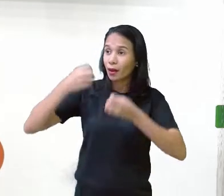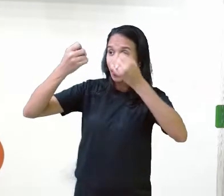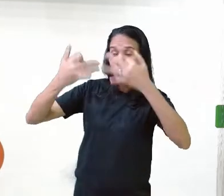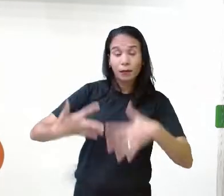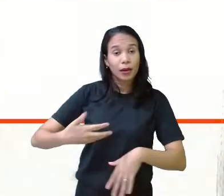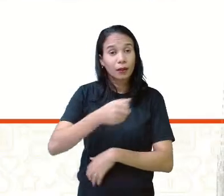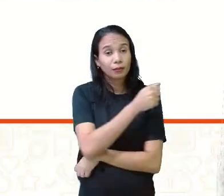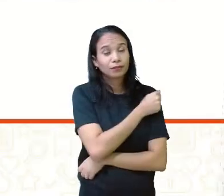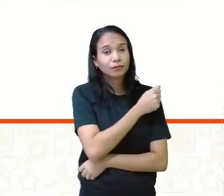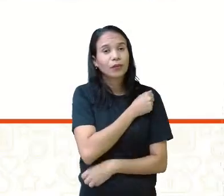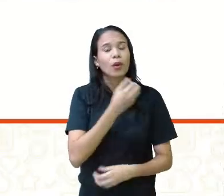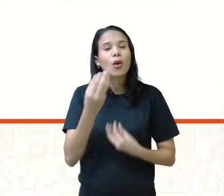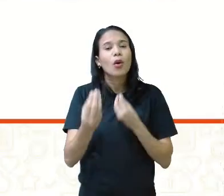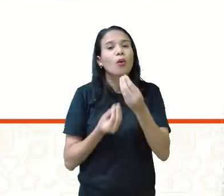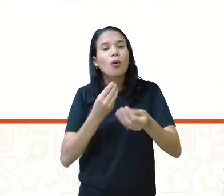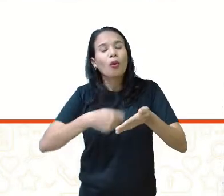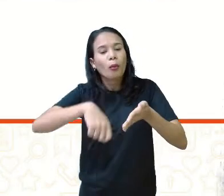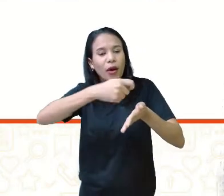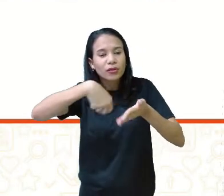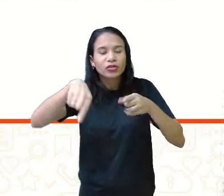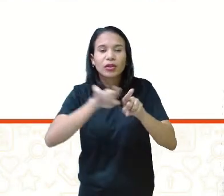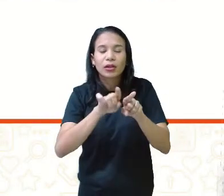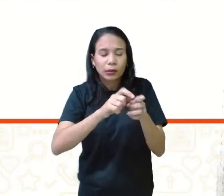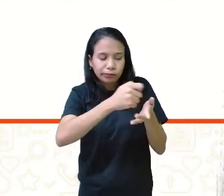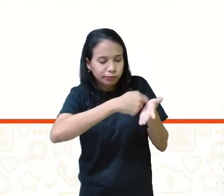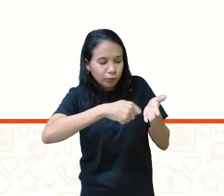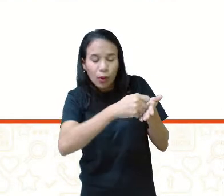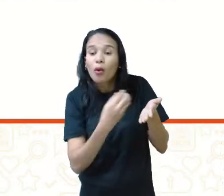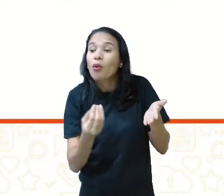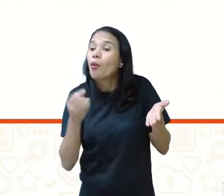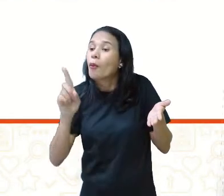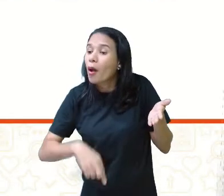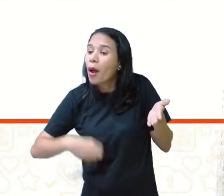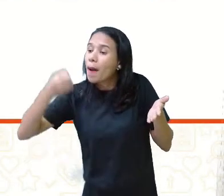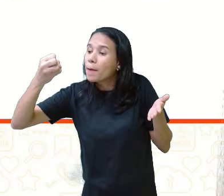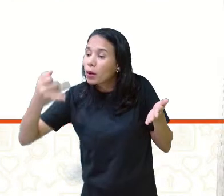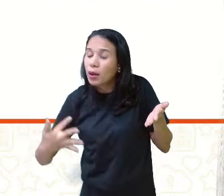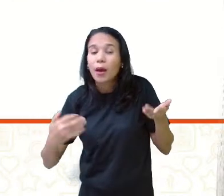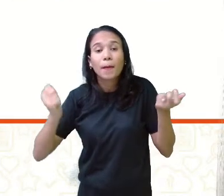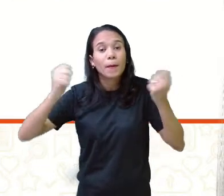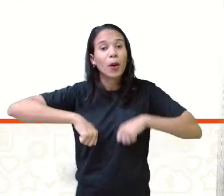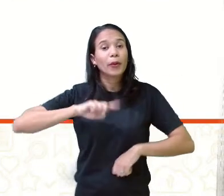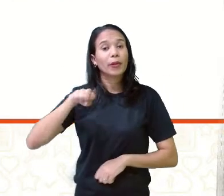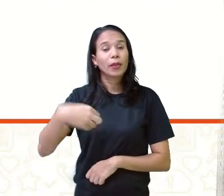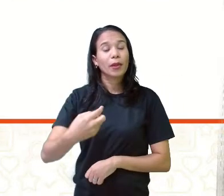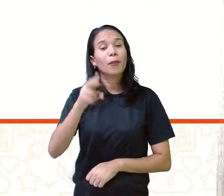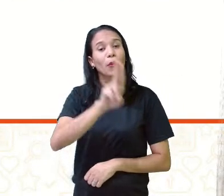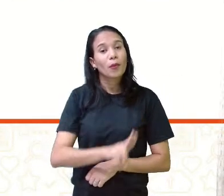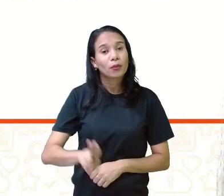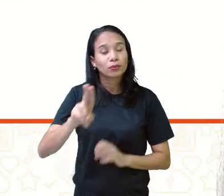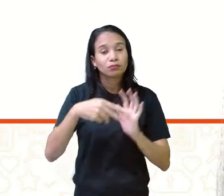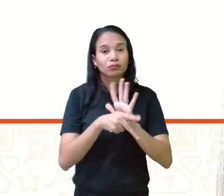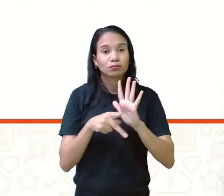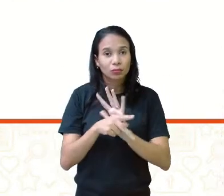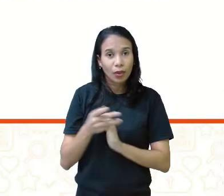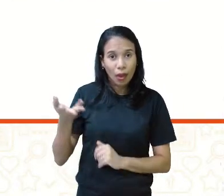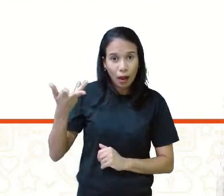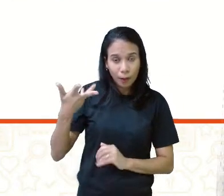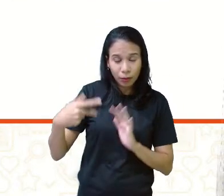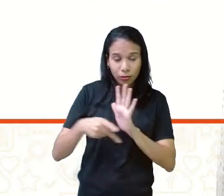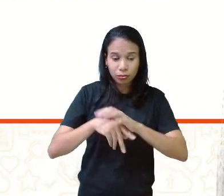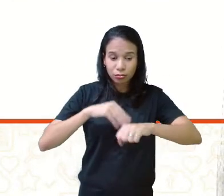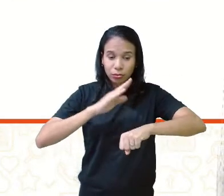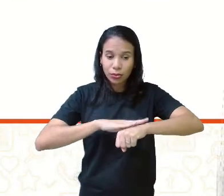para o estudante como a escrita e a ortografia funcionam, podendo depois utilizar a produção espontânea do